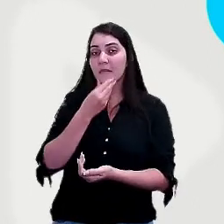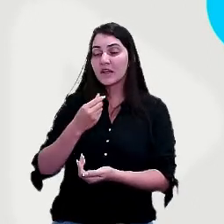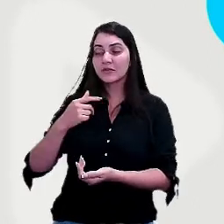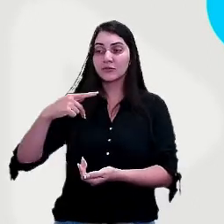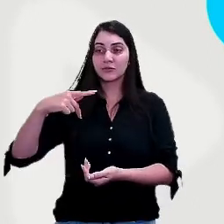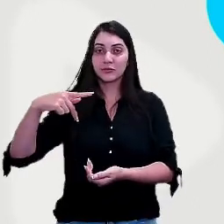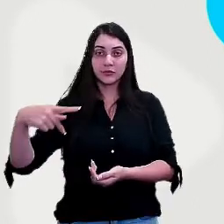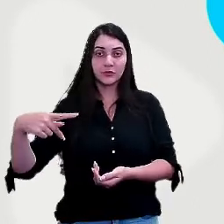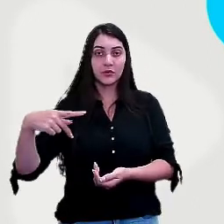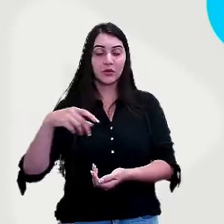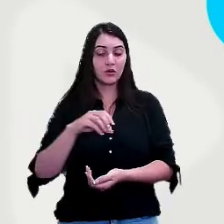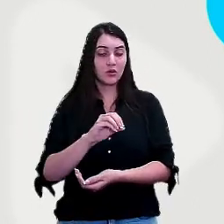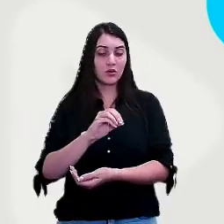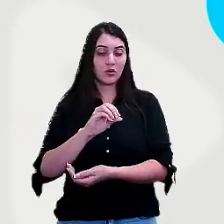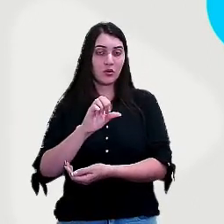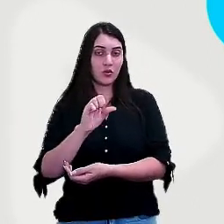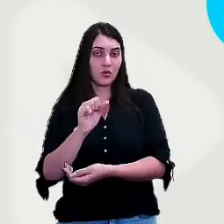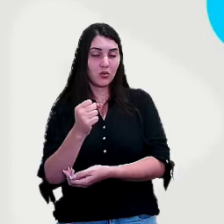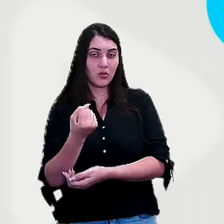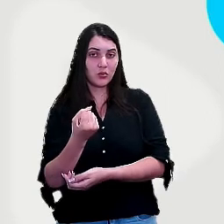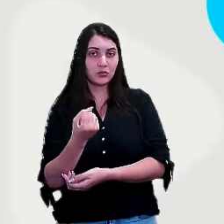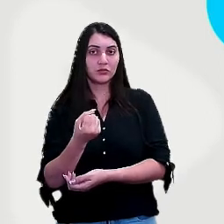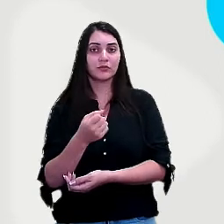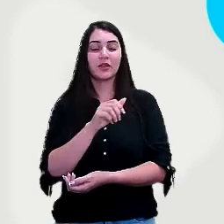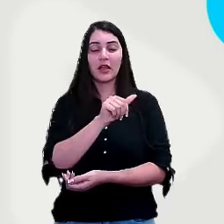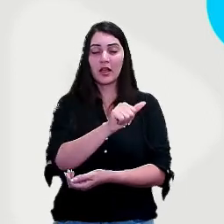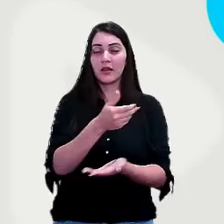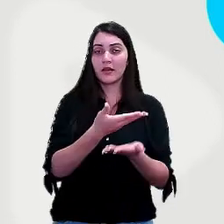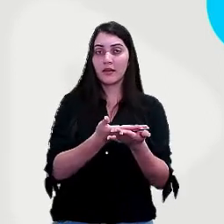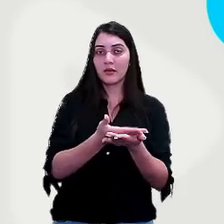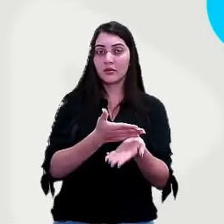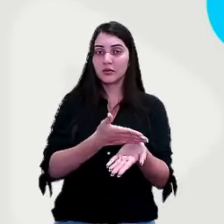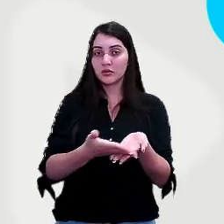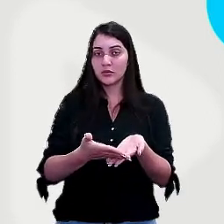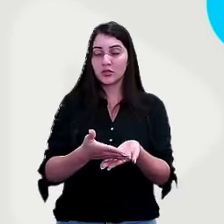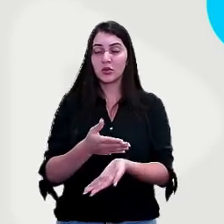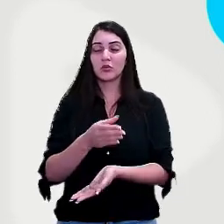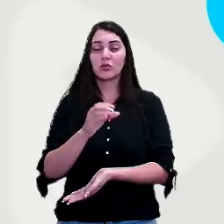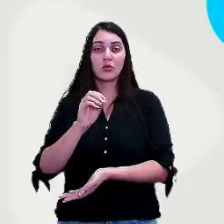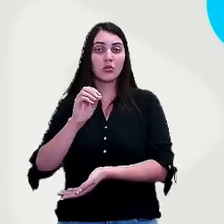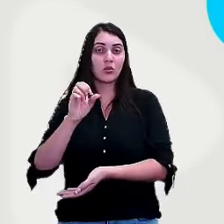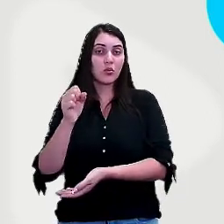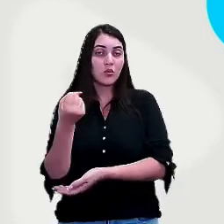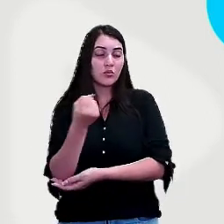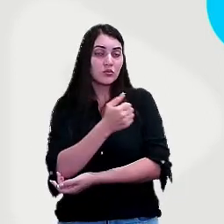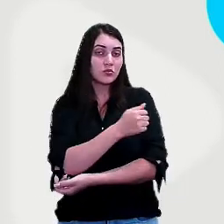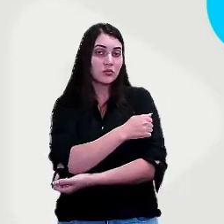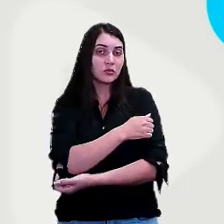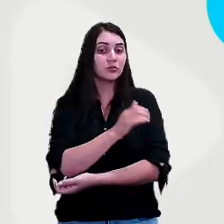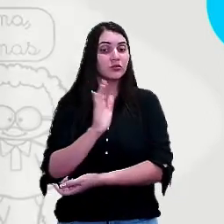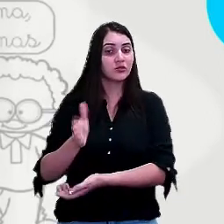É os. A aula começou e os alunos já chegaram.